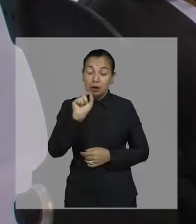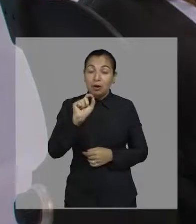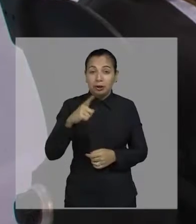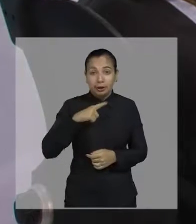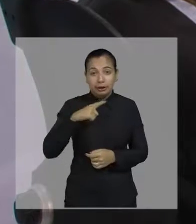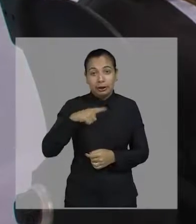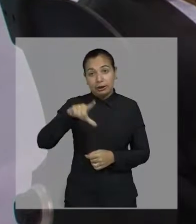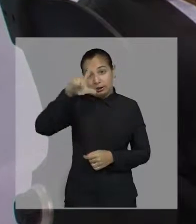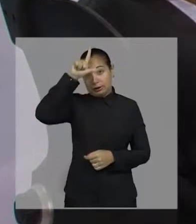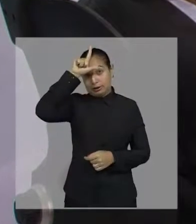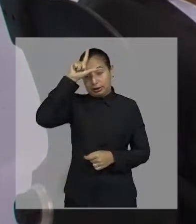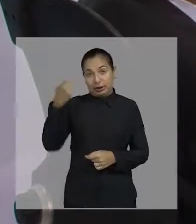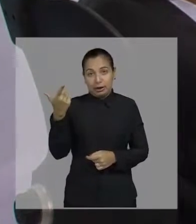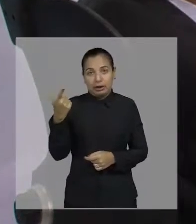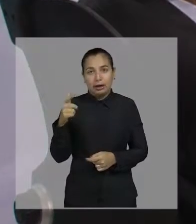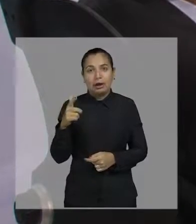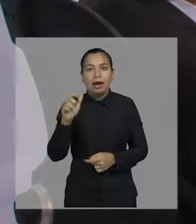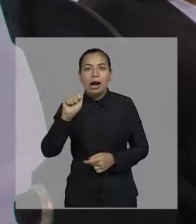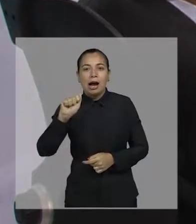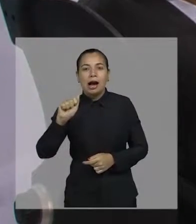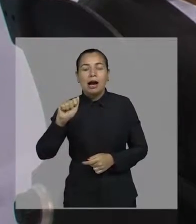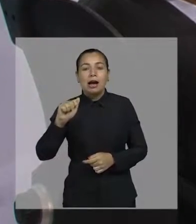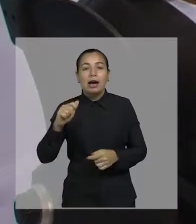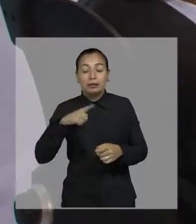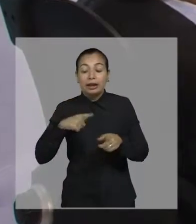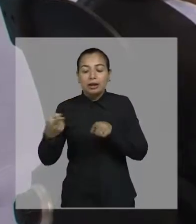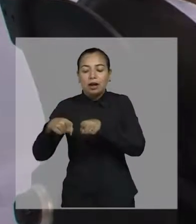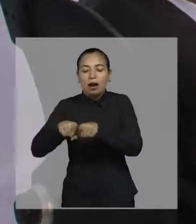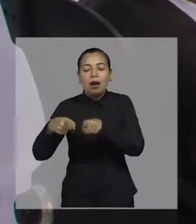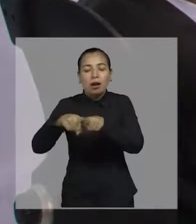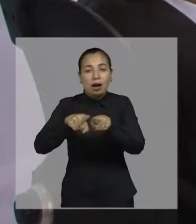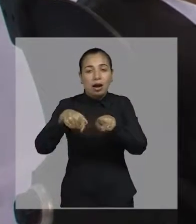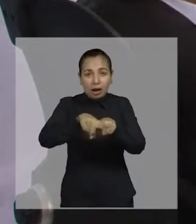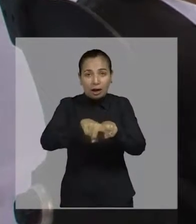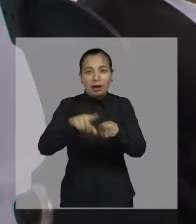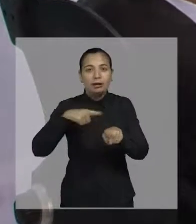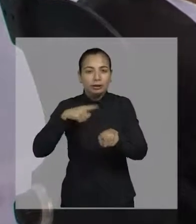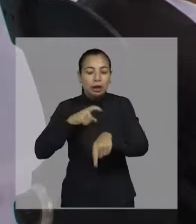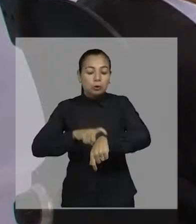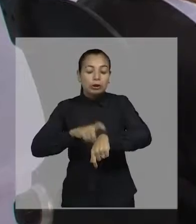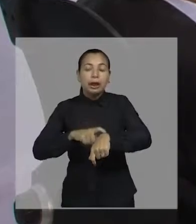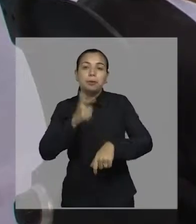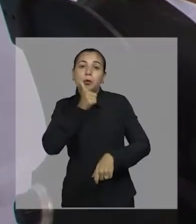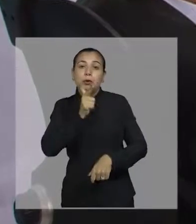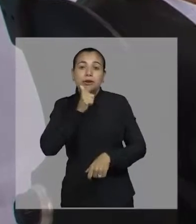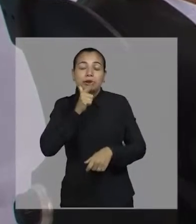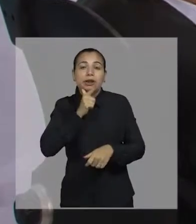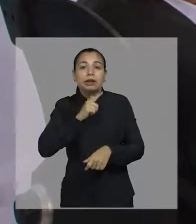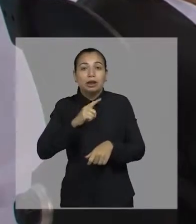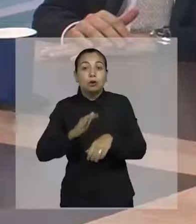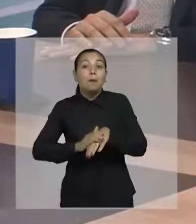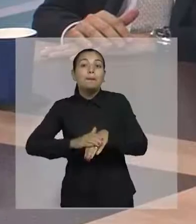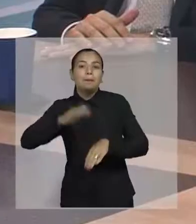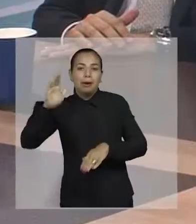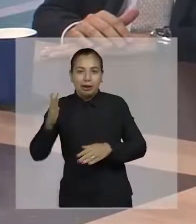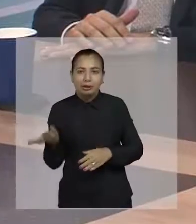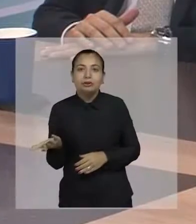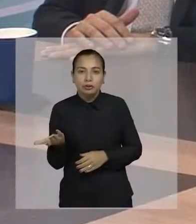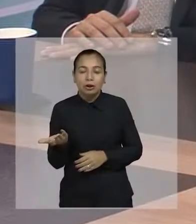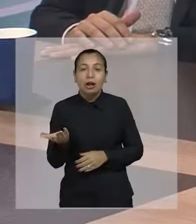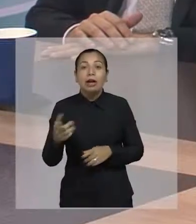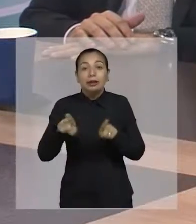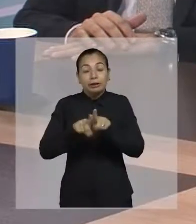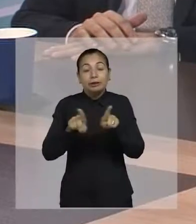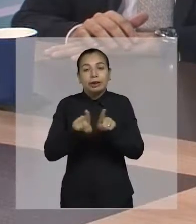poderá lhe trazer alguns votos a mais, mas essas alianças também poderão desgastá-lo e subtrair alguns votos. Exatamente. E a força